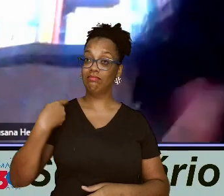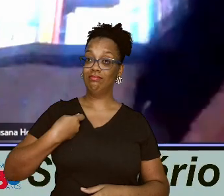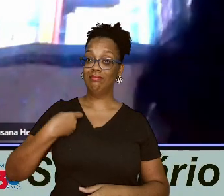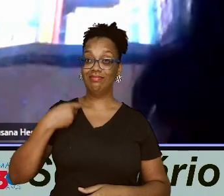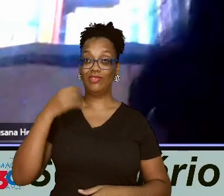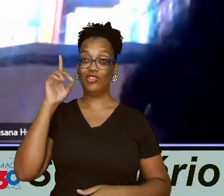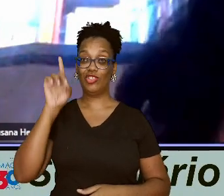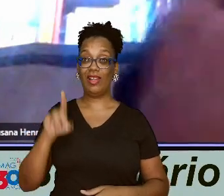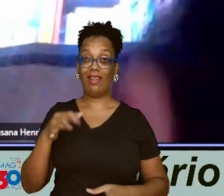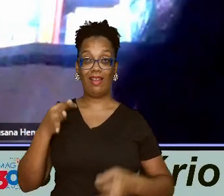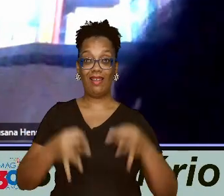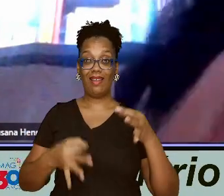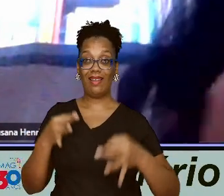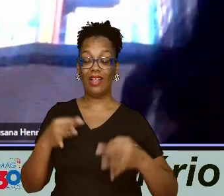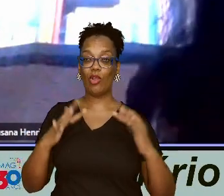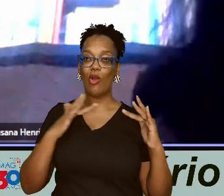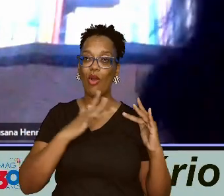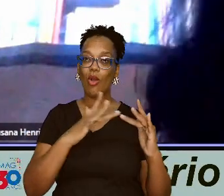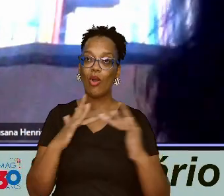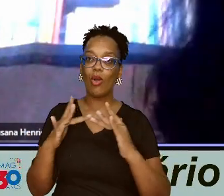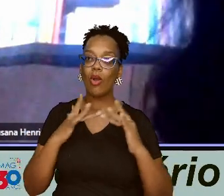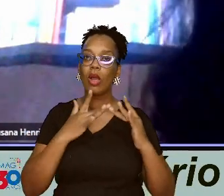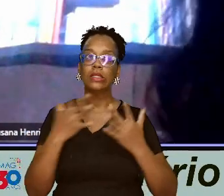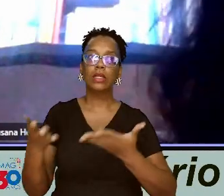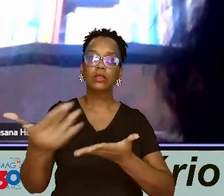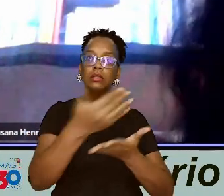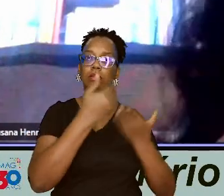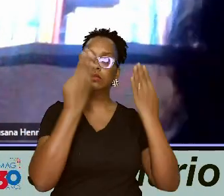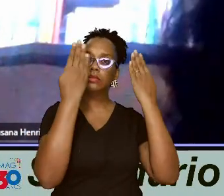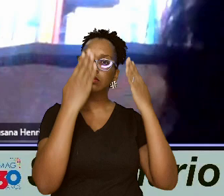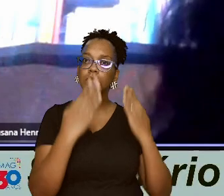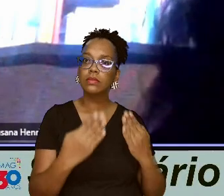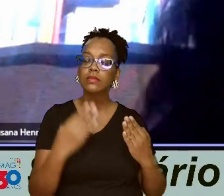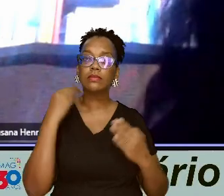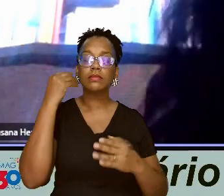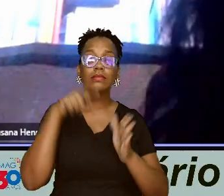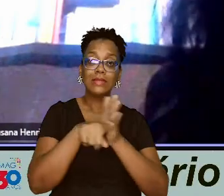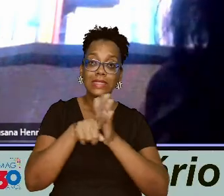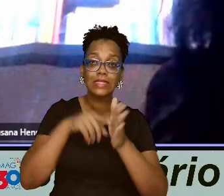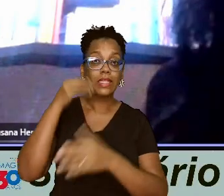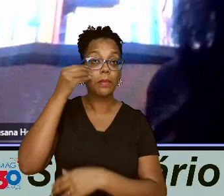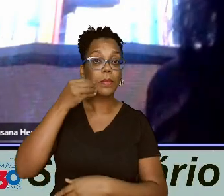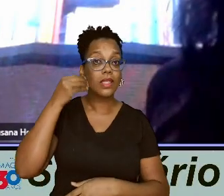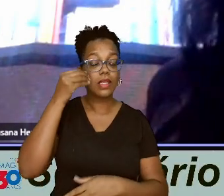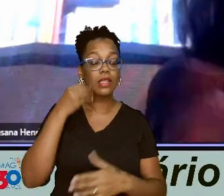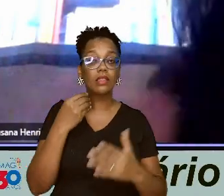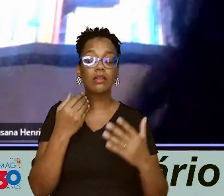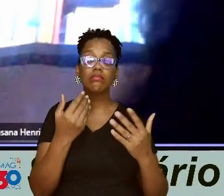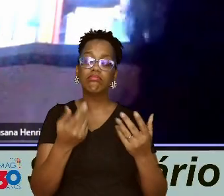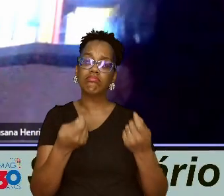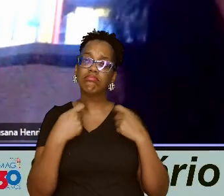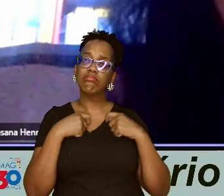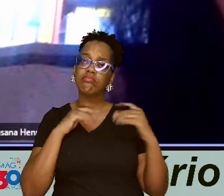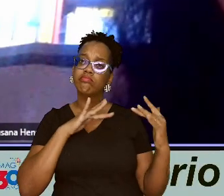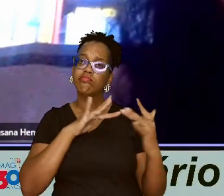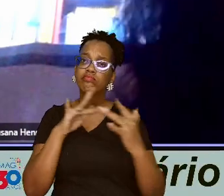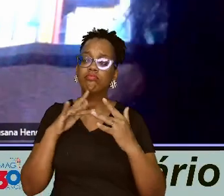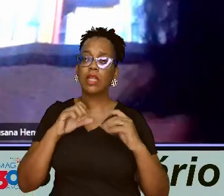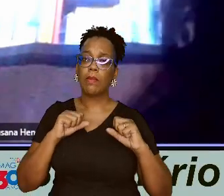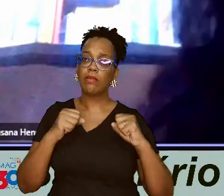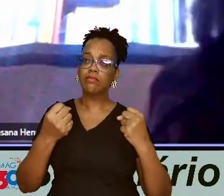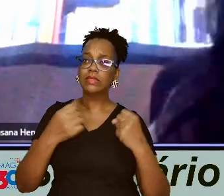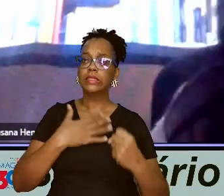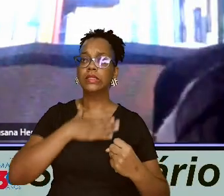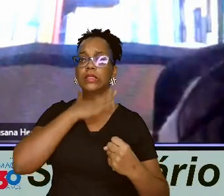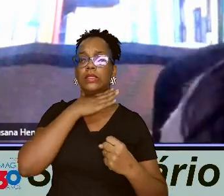contato com essa realidade, com os dados que a pesquisa empírica nos traz, e entendermos que para a gente enfrentar a crise do sistema de